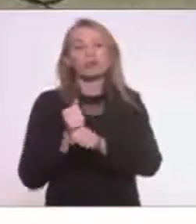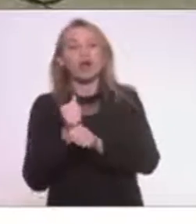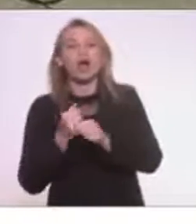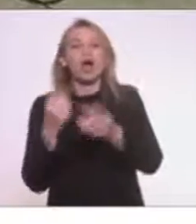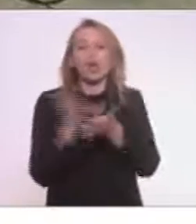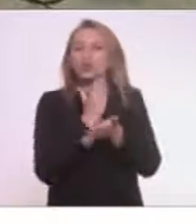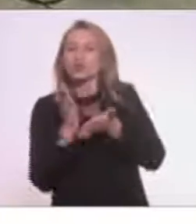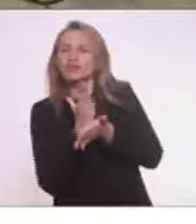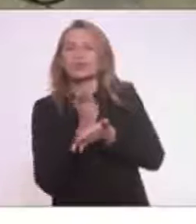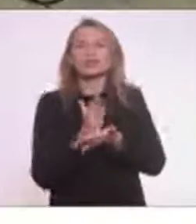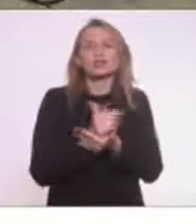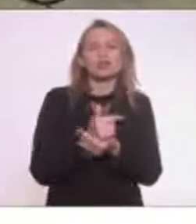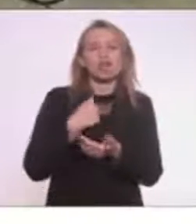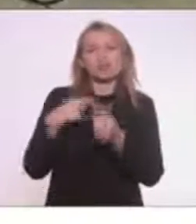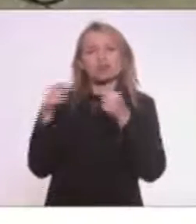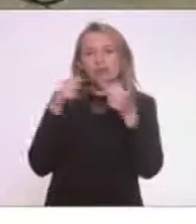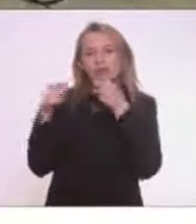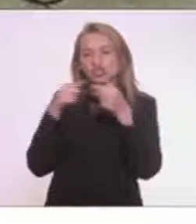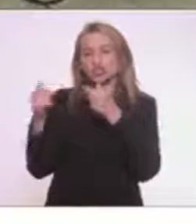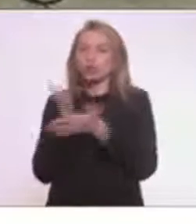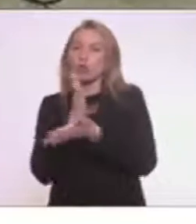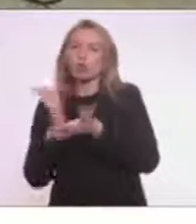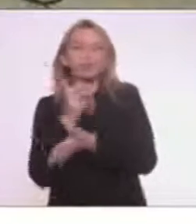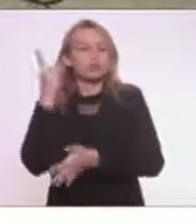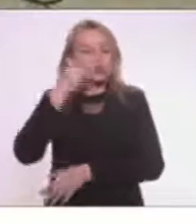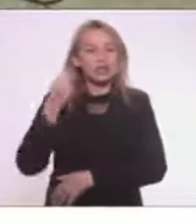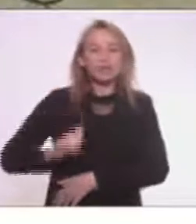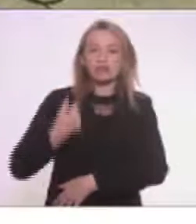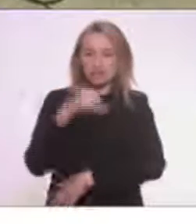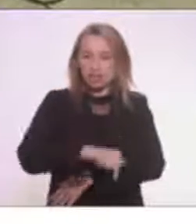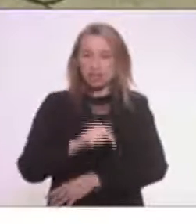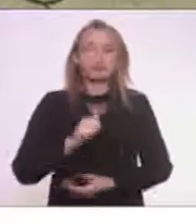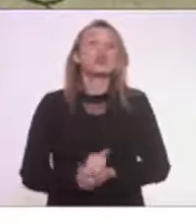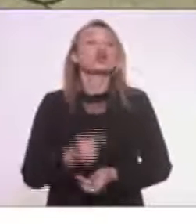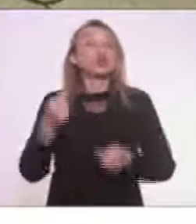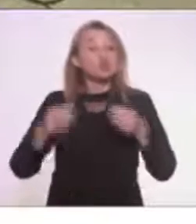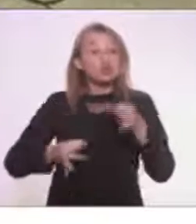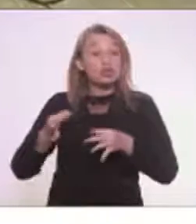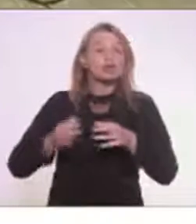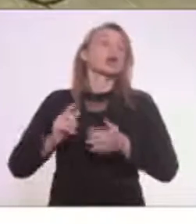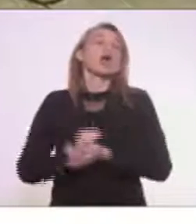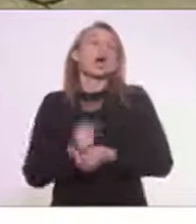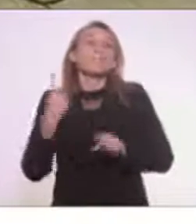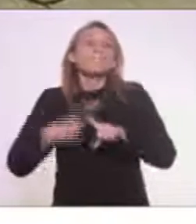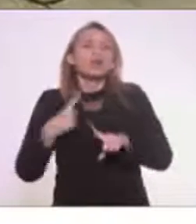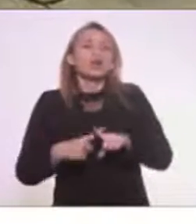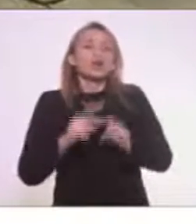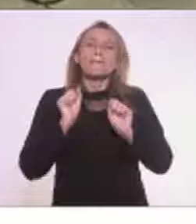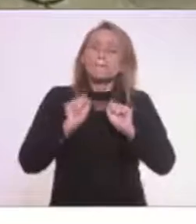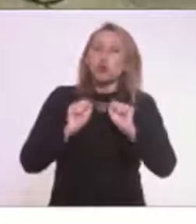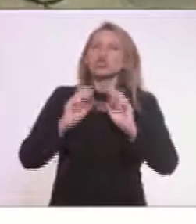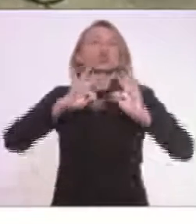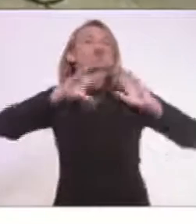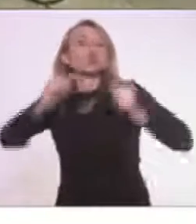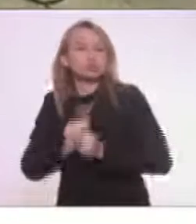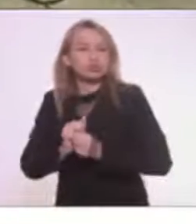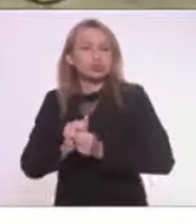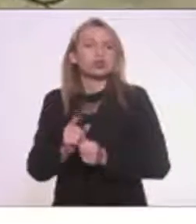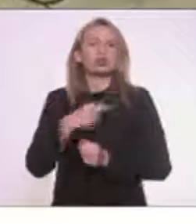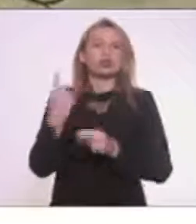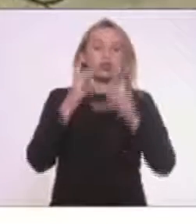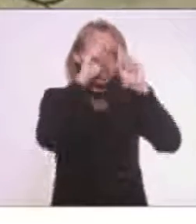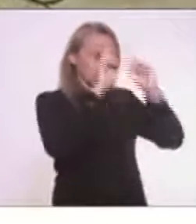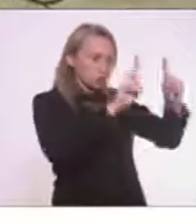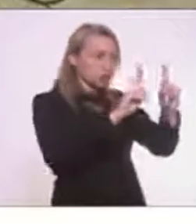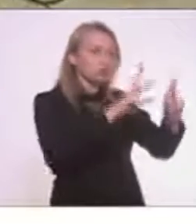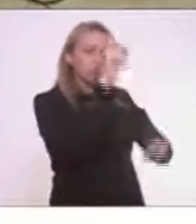ali, eu debati com alguns deputados aqui embaixo, justamente porque pode-se tudo. A gente respeita o